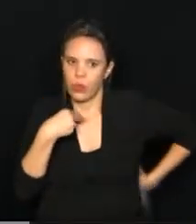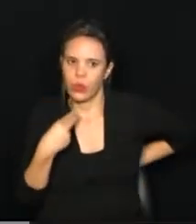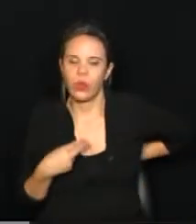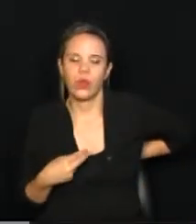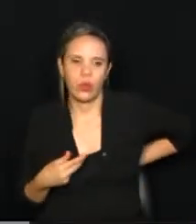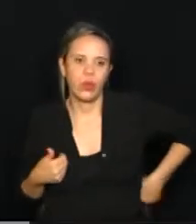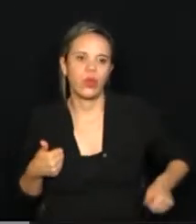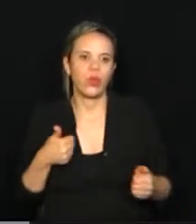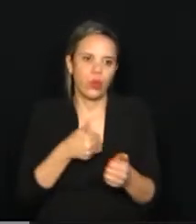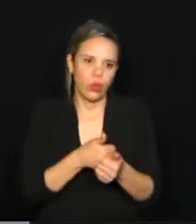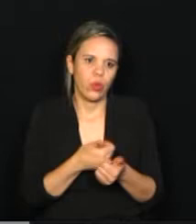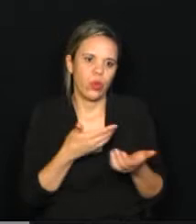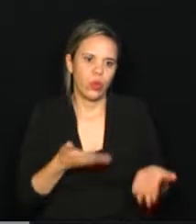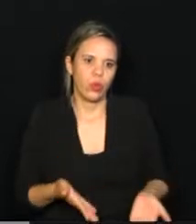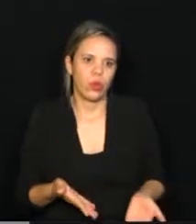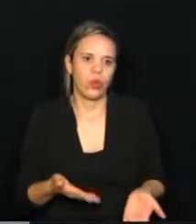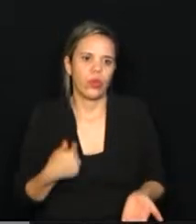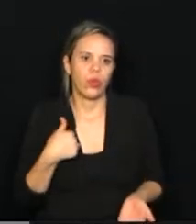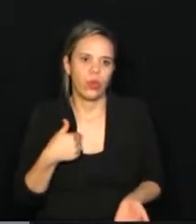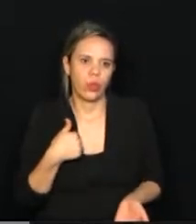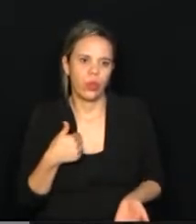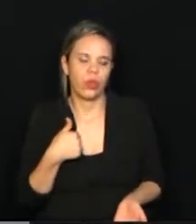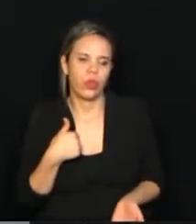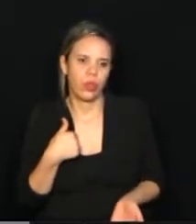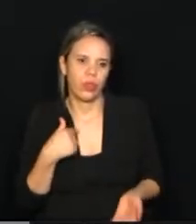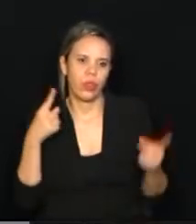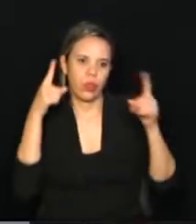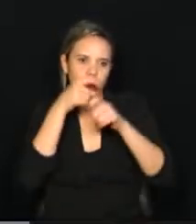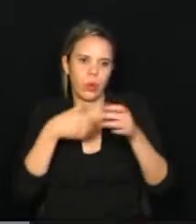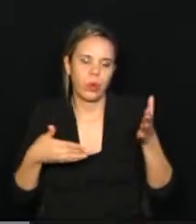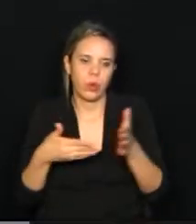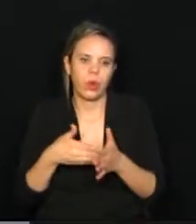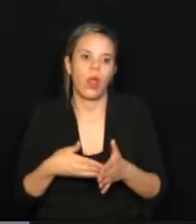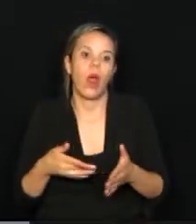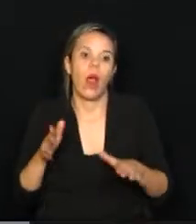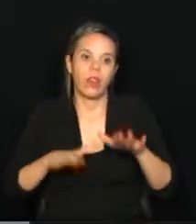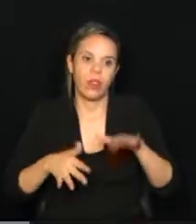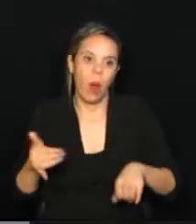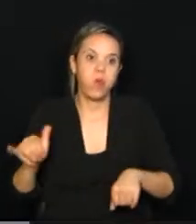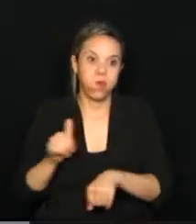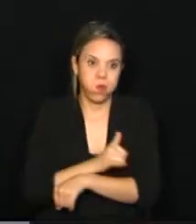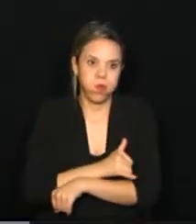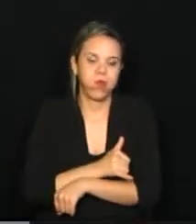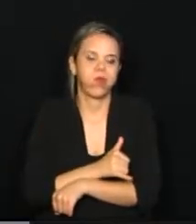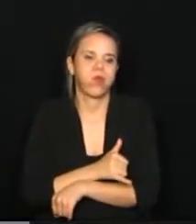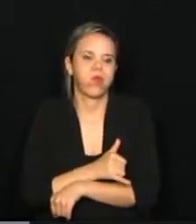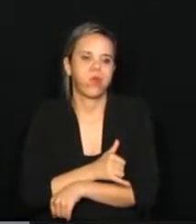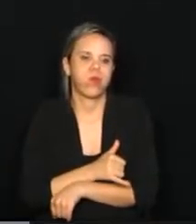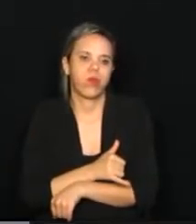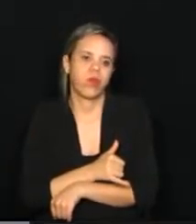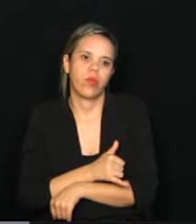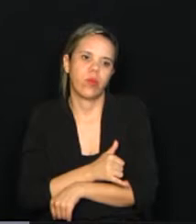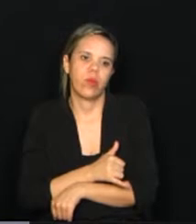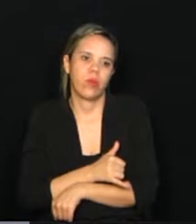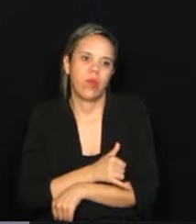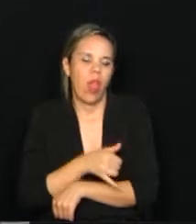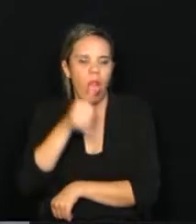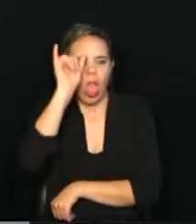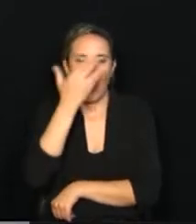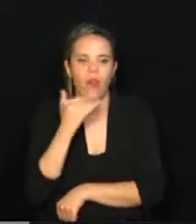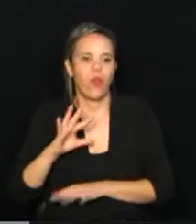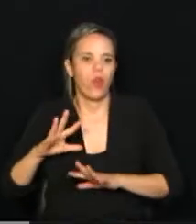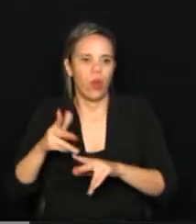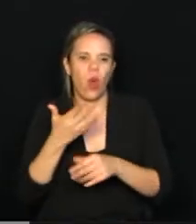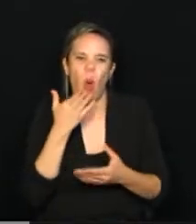acompanha, né? Porque eu tenho um pouco de dificuldade de ganhar peso. Tá. Mas eu não me poupo tanto, assim, eu gosto